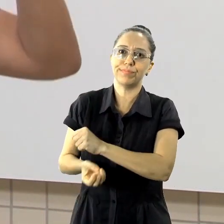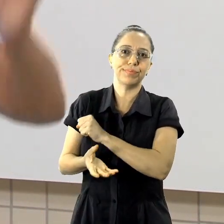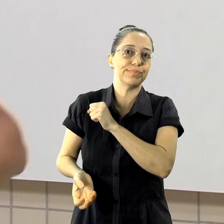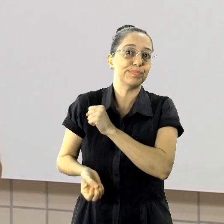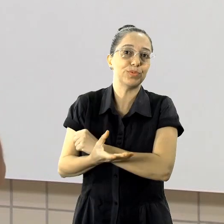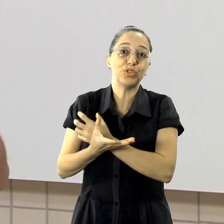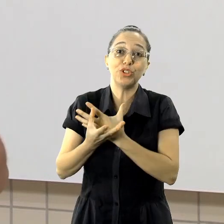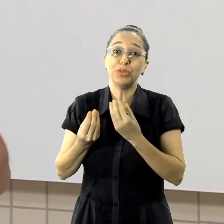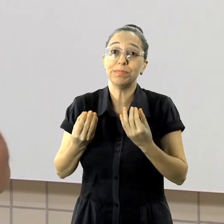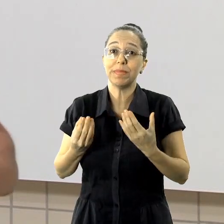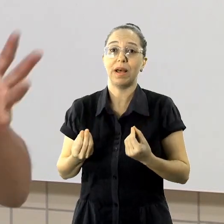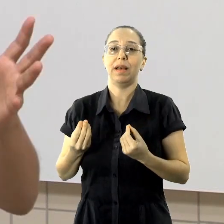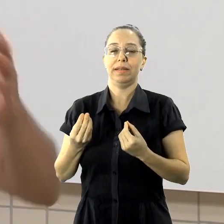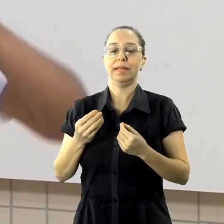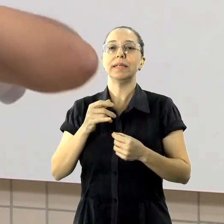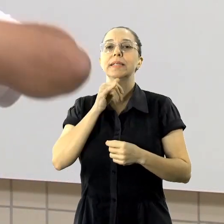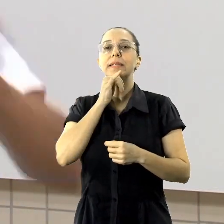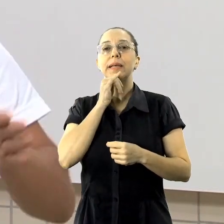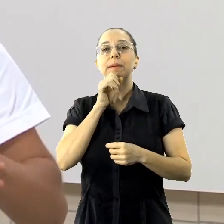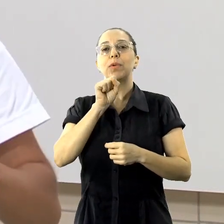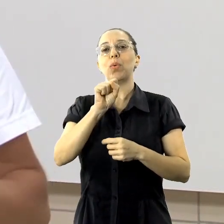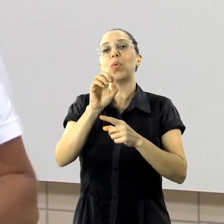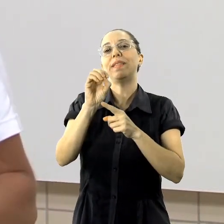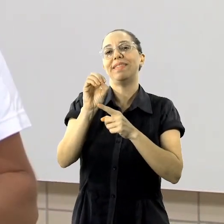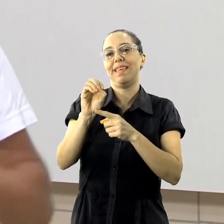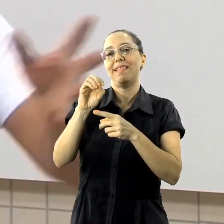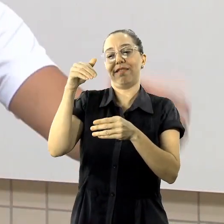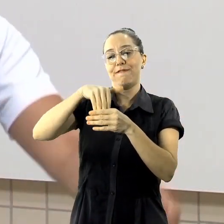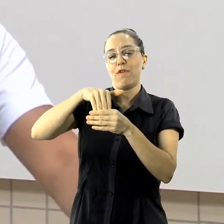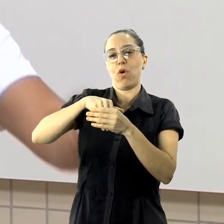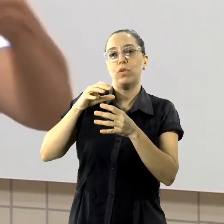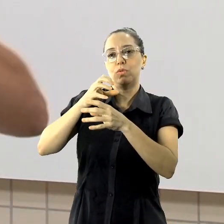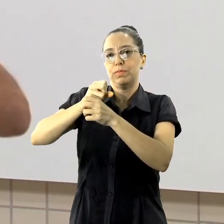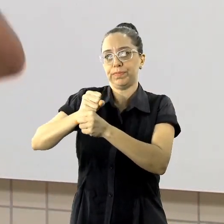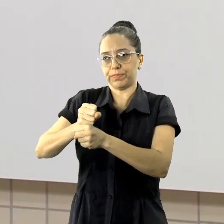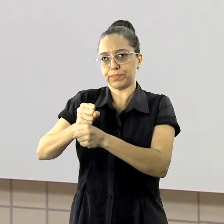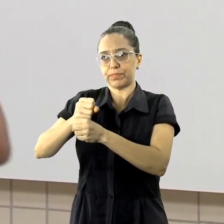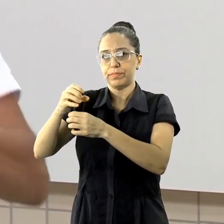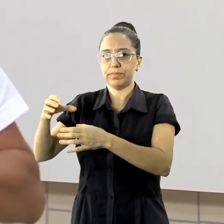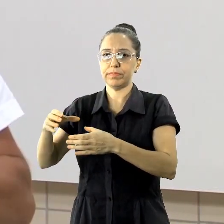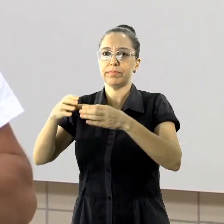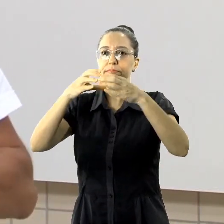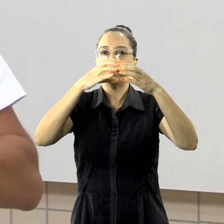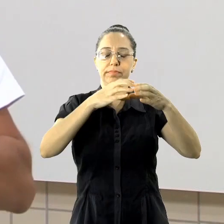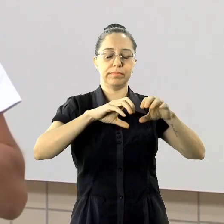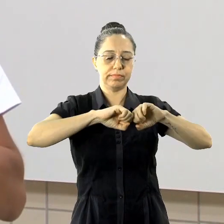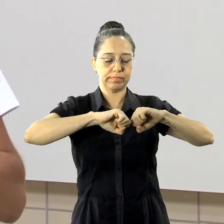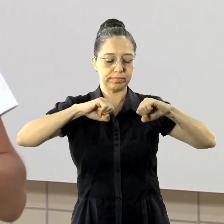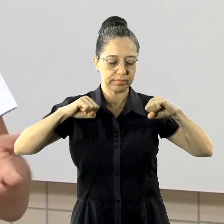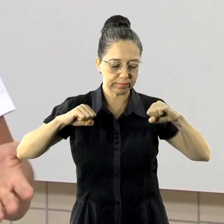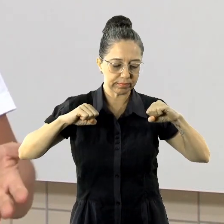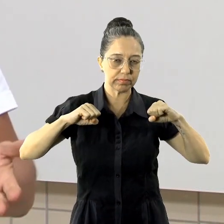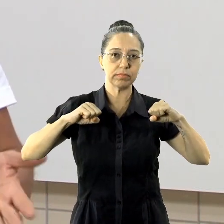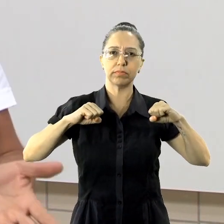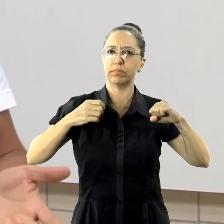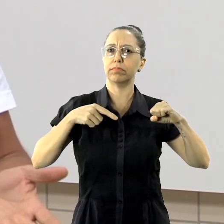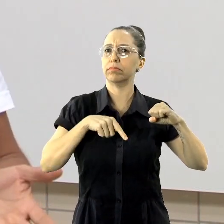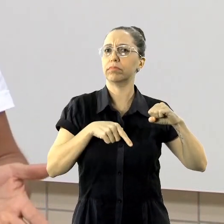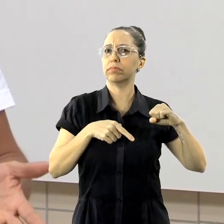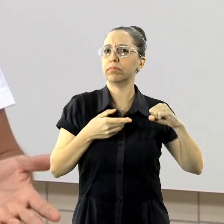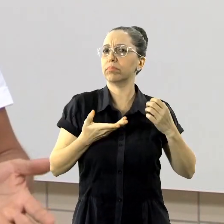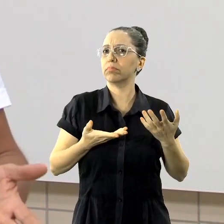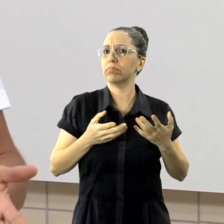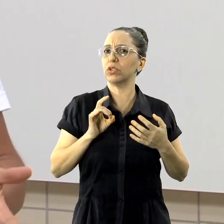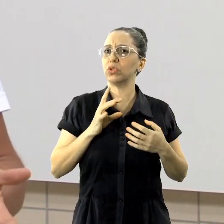80 votos. Quando terminava-se o período eleitoral, vamos pegar a urna, que eles abriam a urna para olhar, por que só